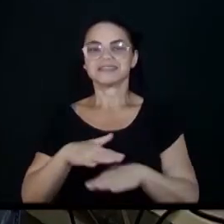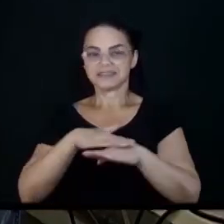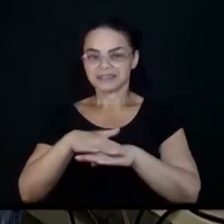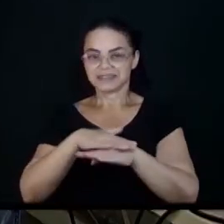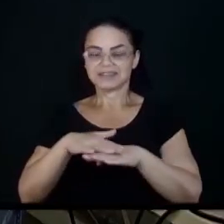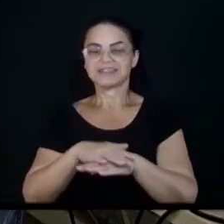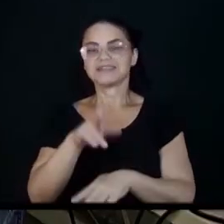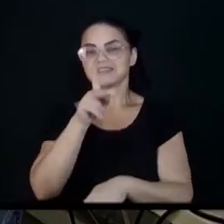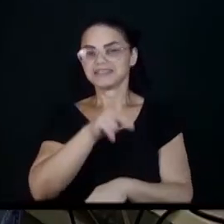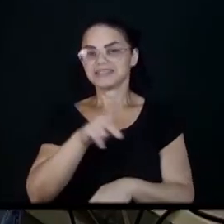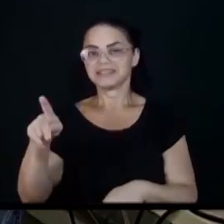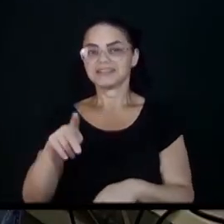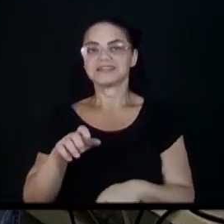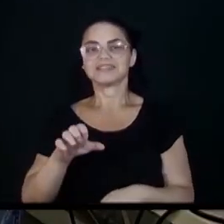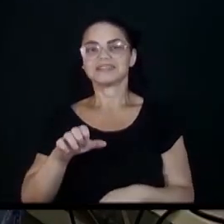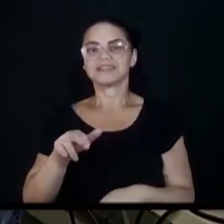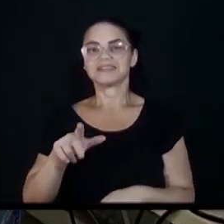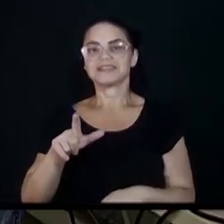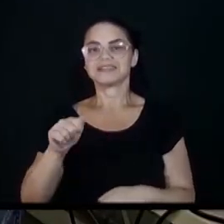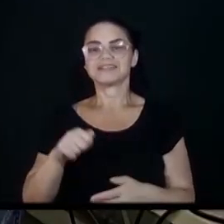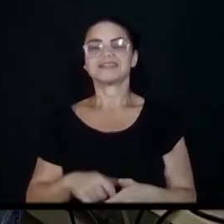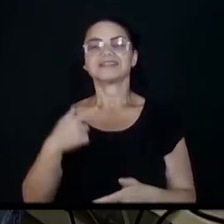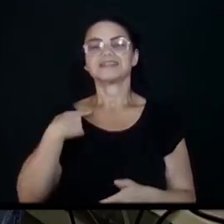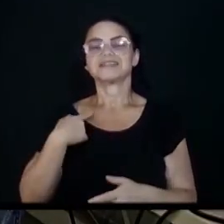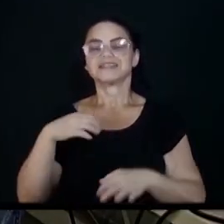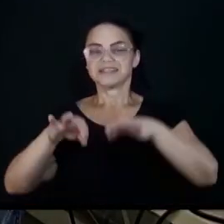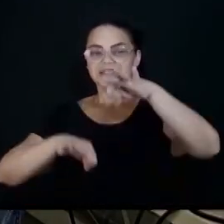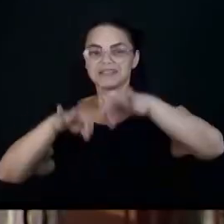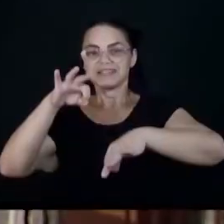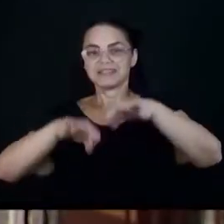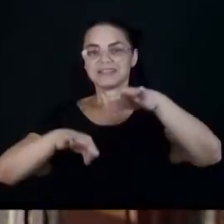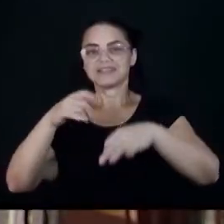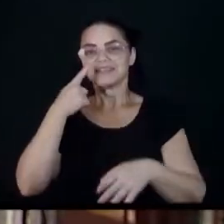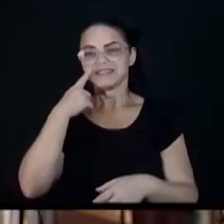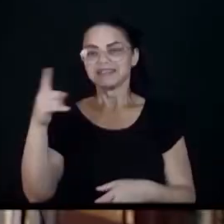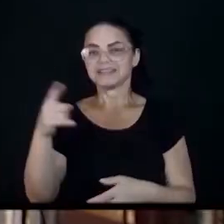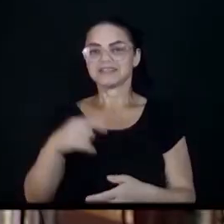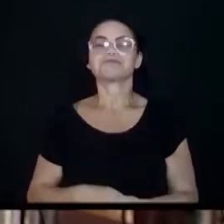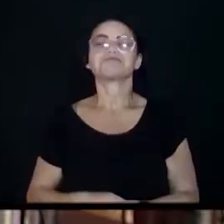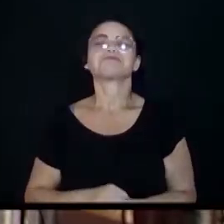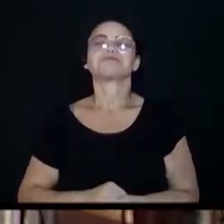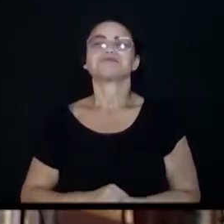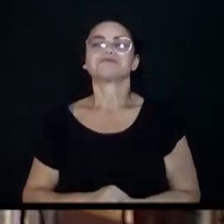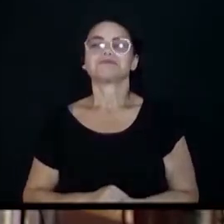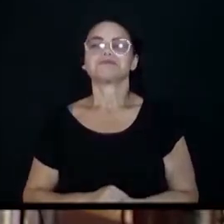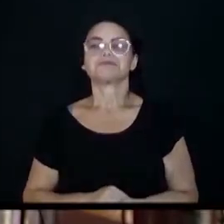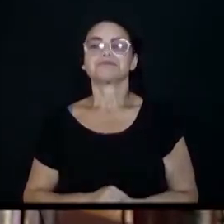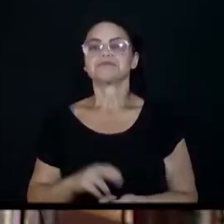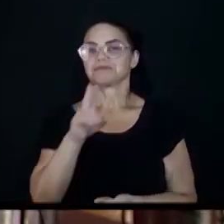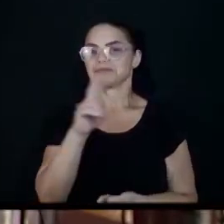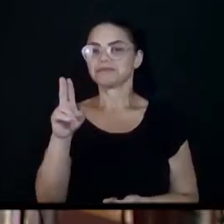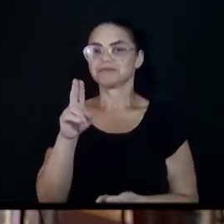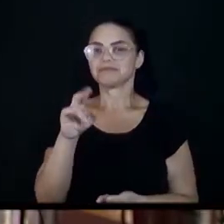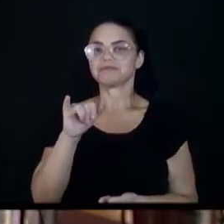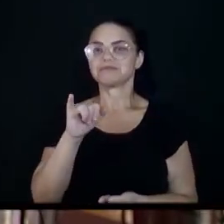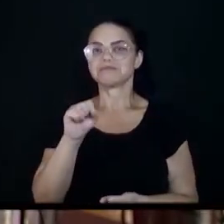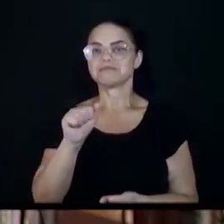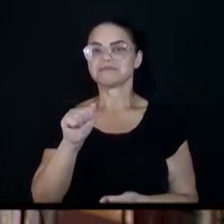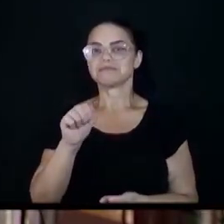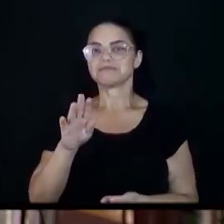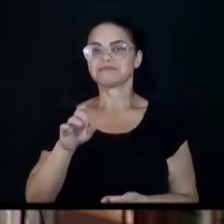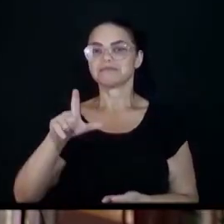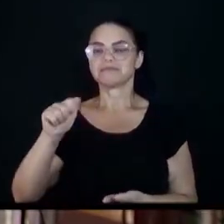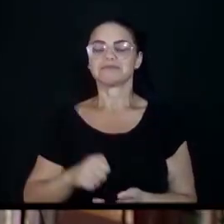Williams, né, um dos oficineiros. Então, vamos conferir. Qual é o seu nome? Isabelle, Quantos anos você tem,